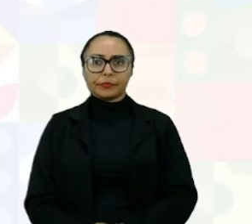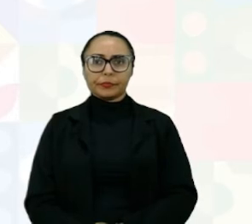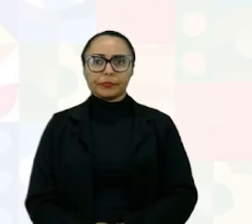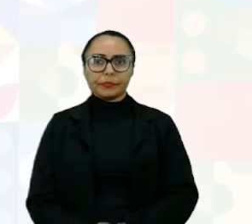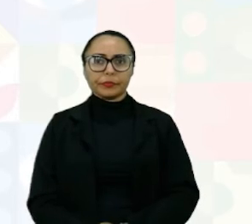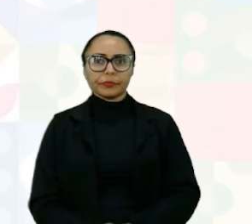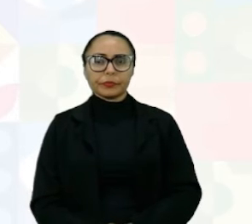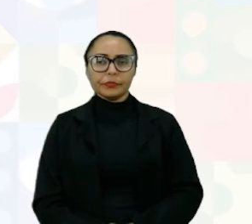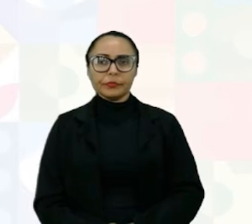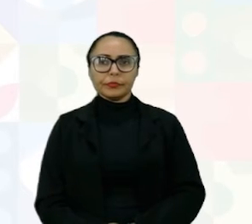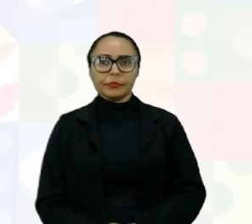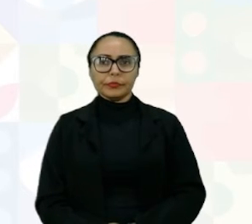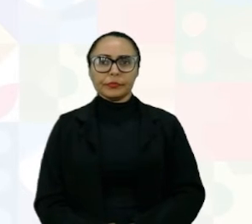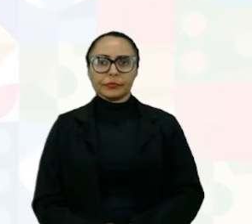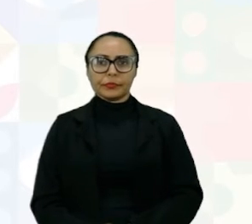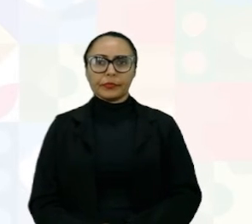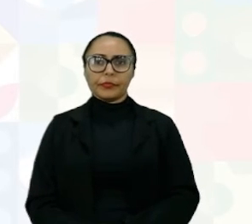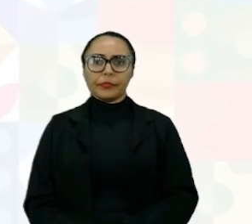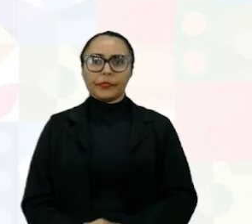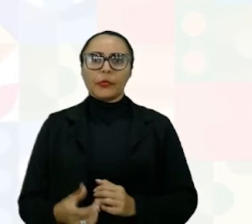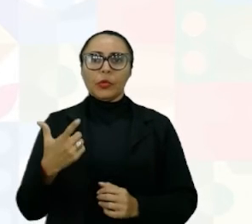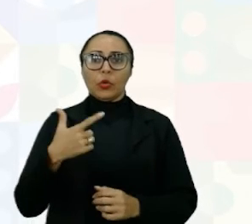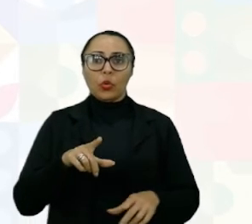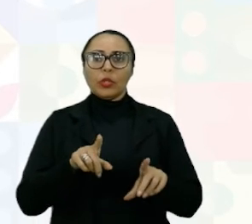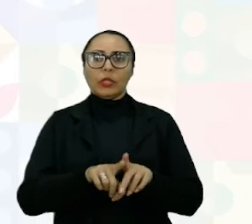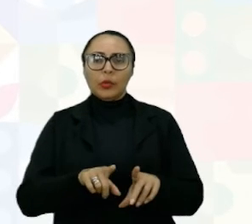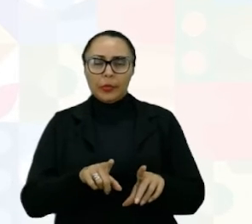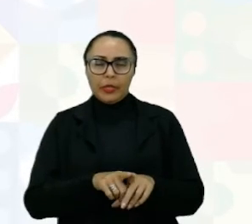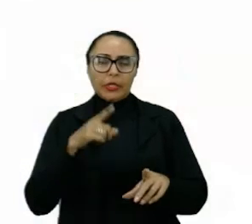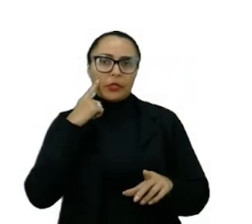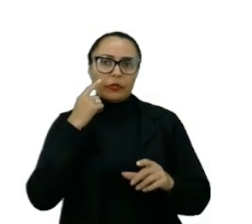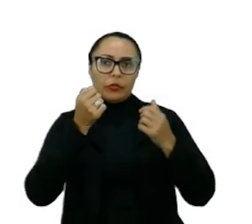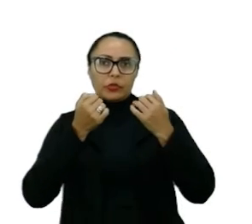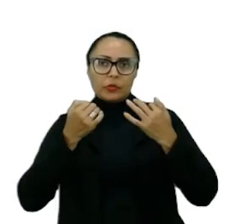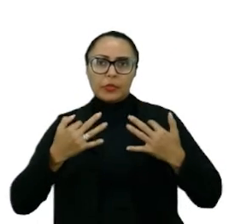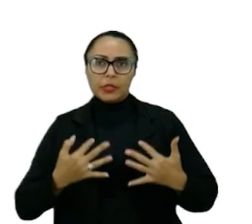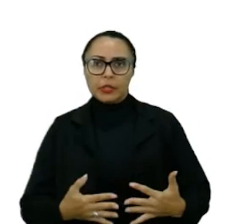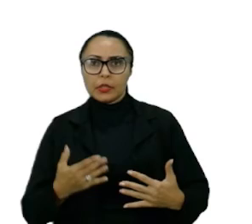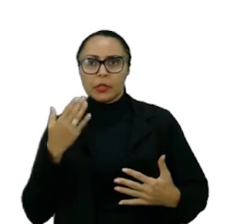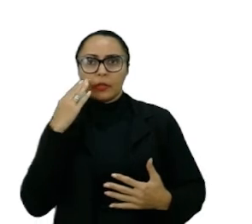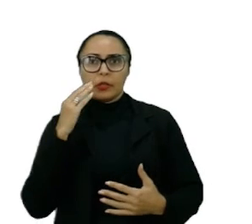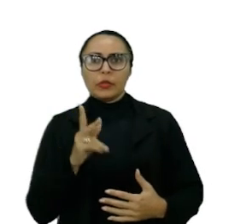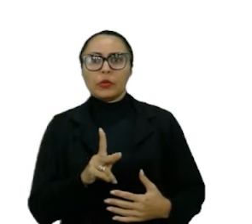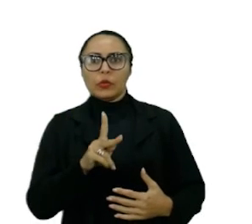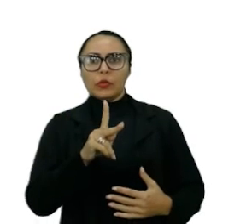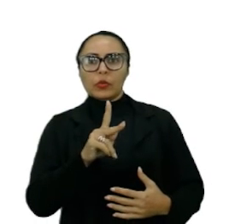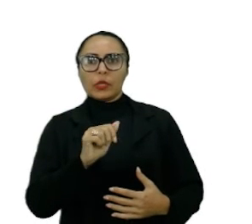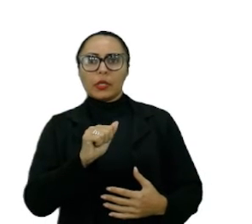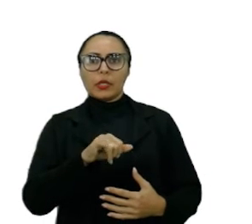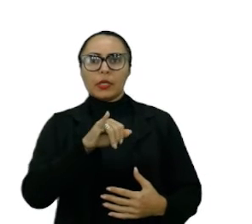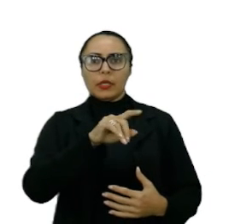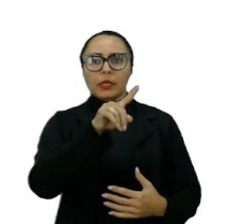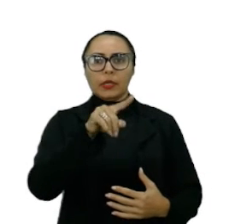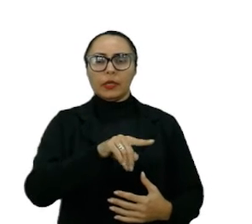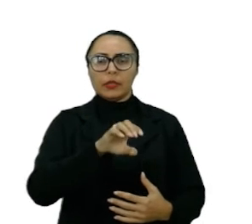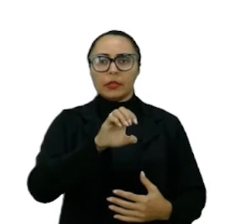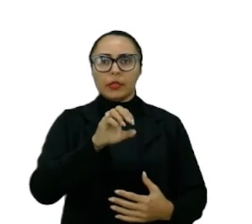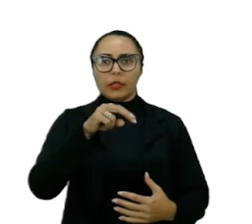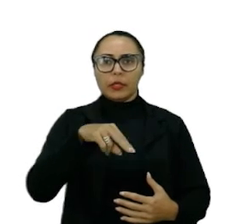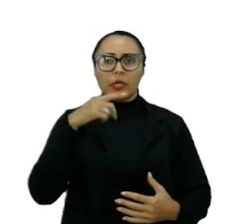Outra ferramenta também que eu posso mencionar é o Kaizen. É uma expressão japonesa que